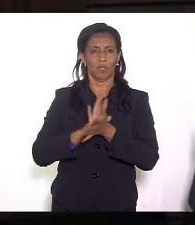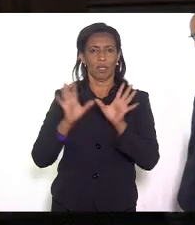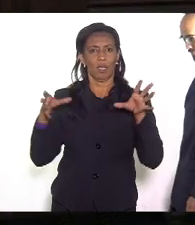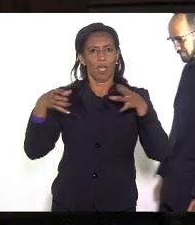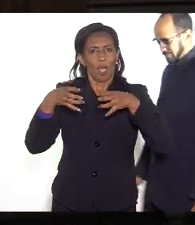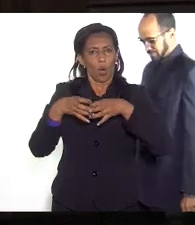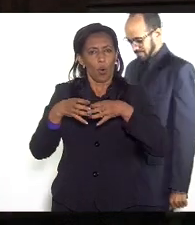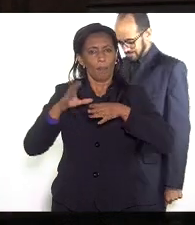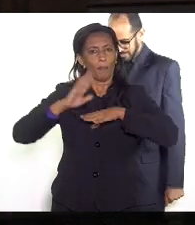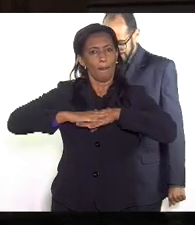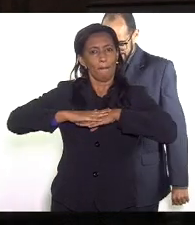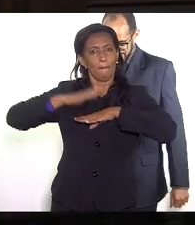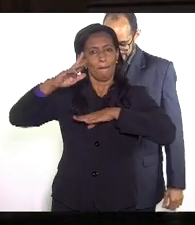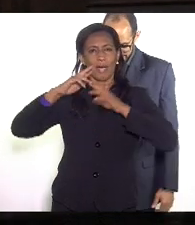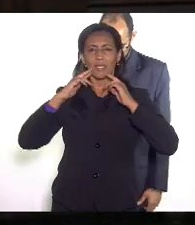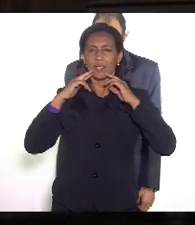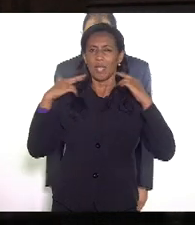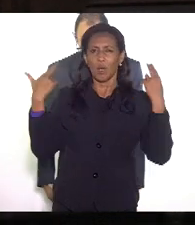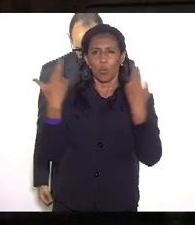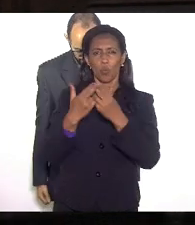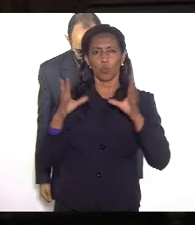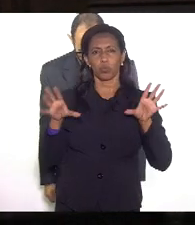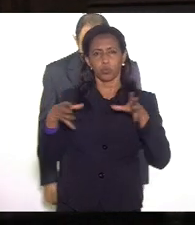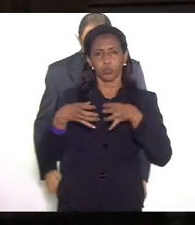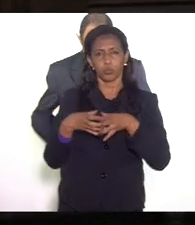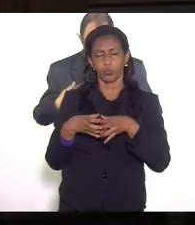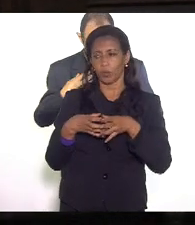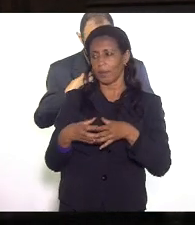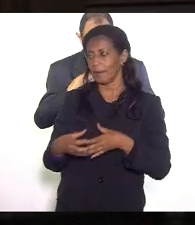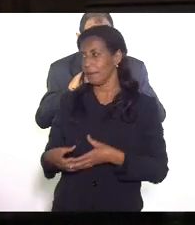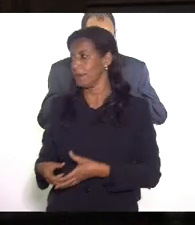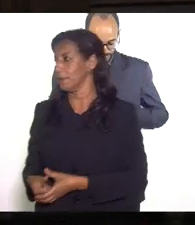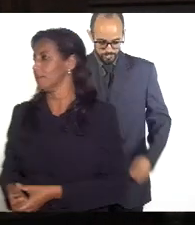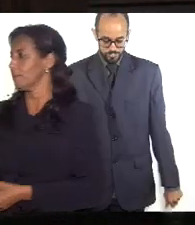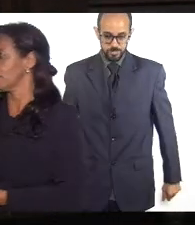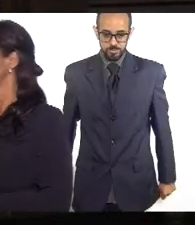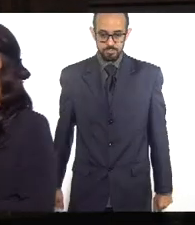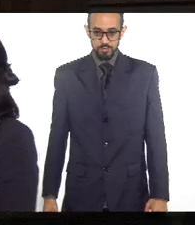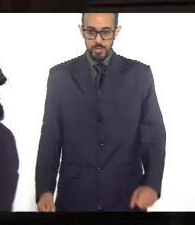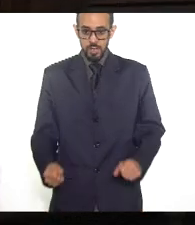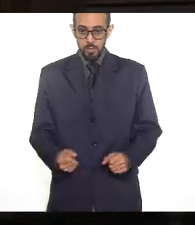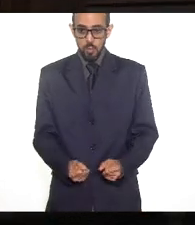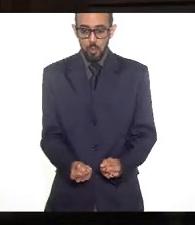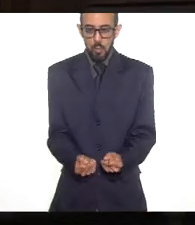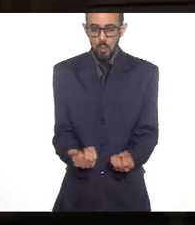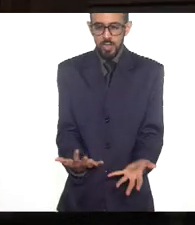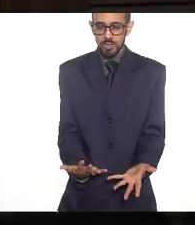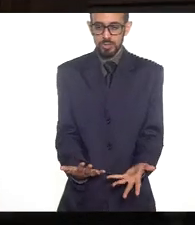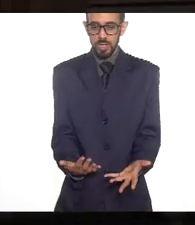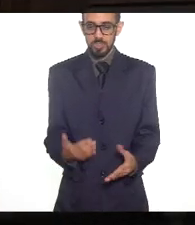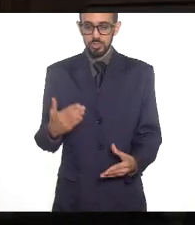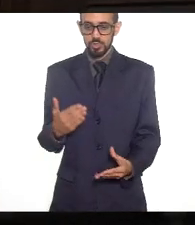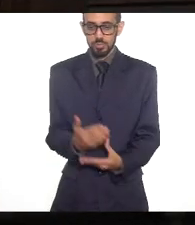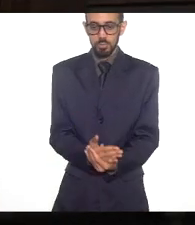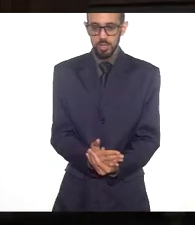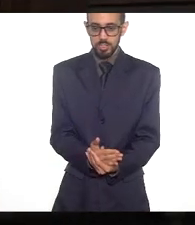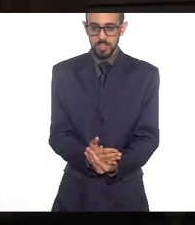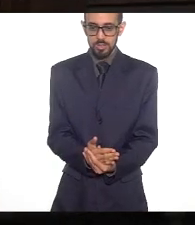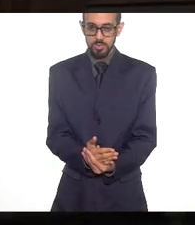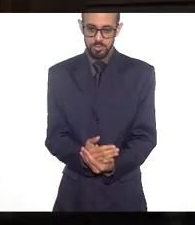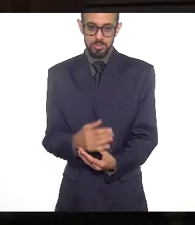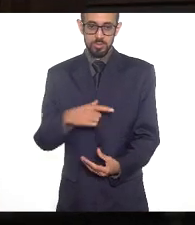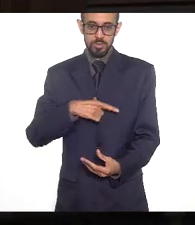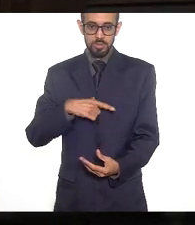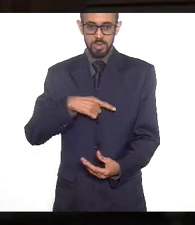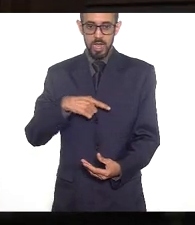a comissão que mais se reúne pelo volume de processos que tem bom e que nunca tá